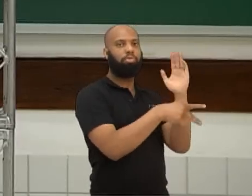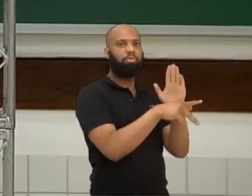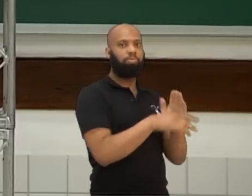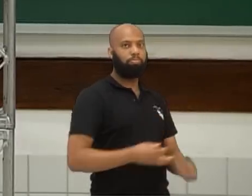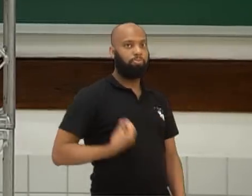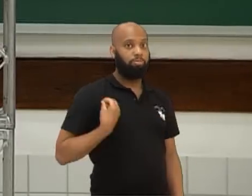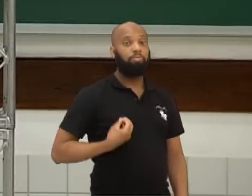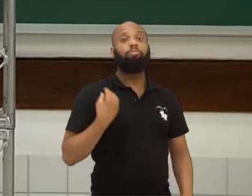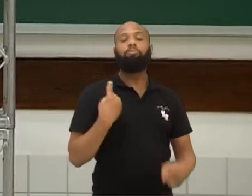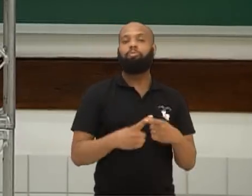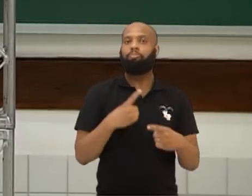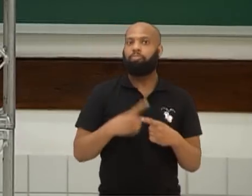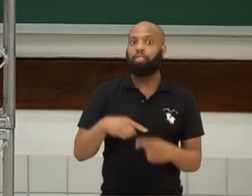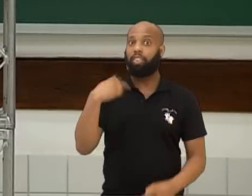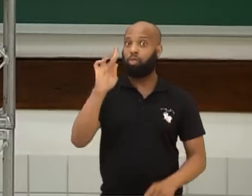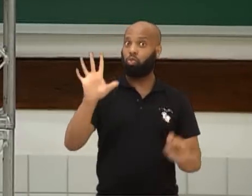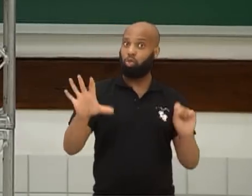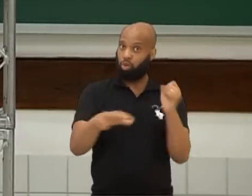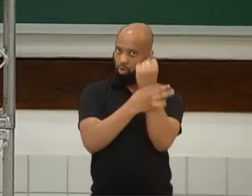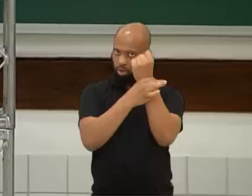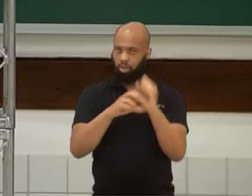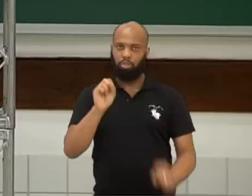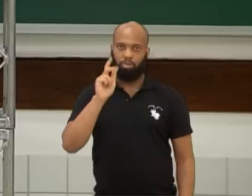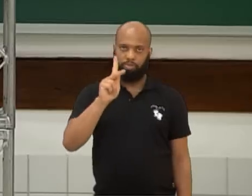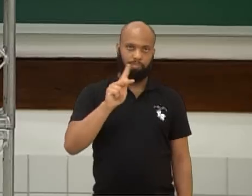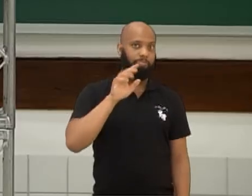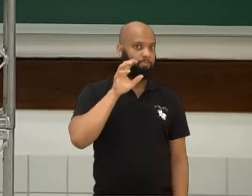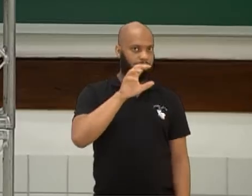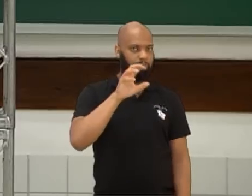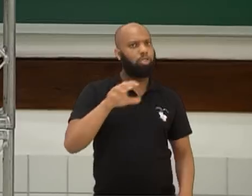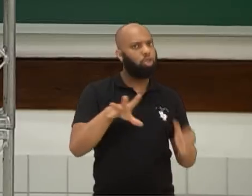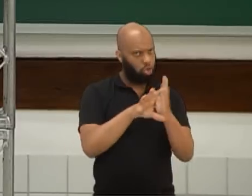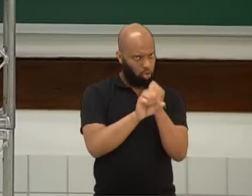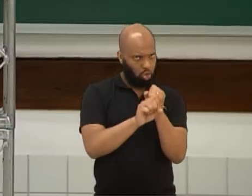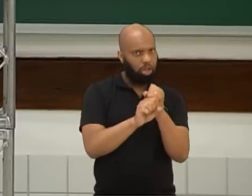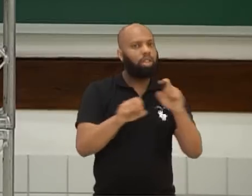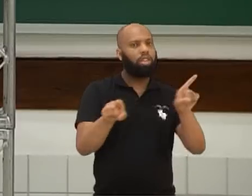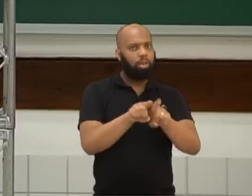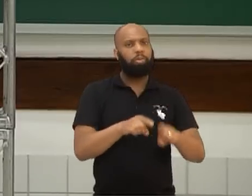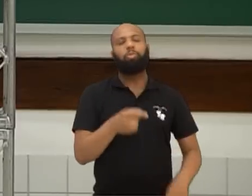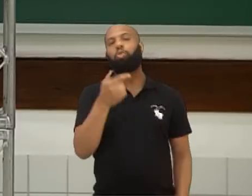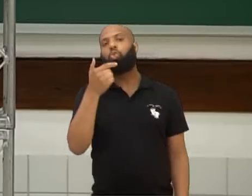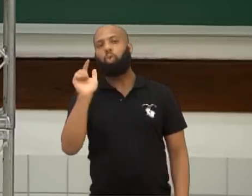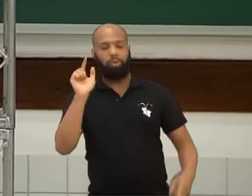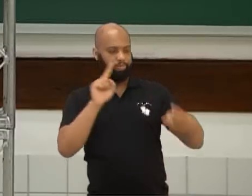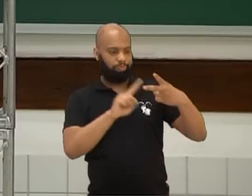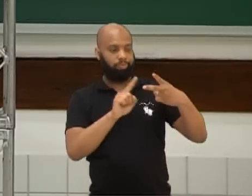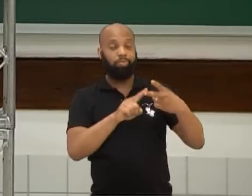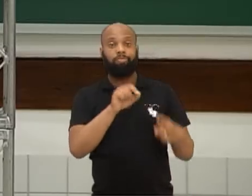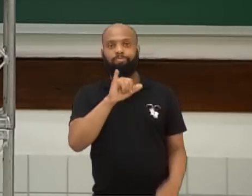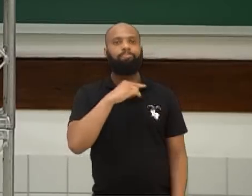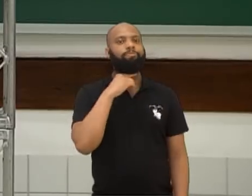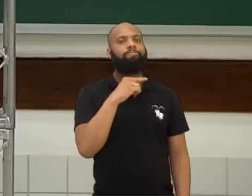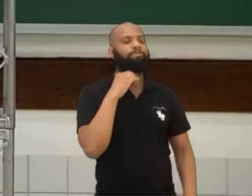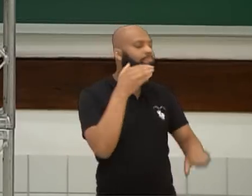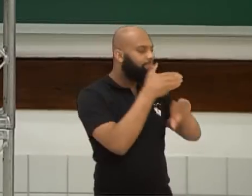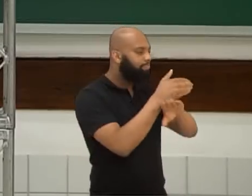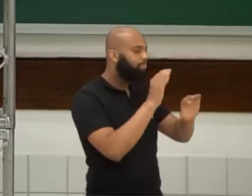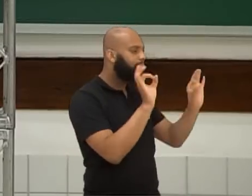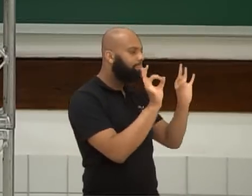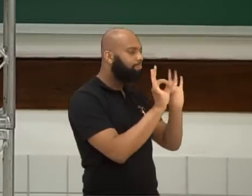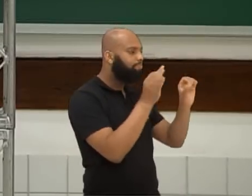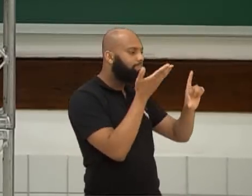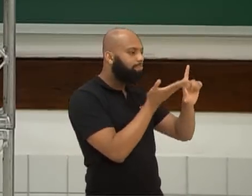porque isso vai contar como sua frequência e talvez até como nota. Outro recadinho, se você não tem acesso ao Class